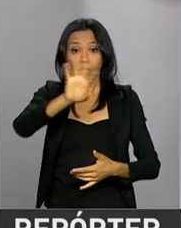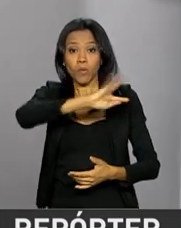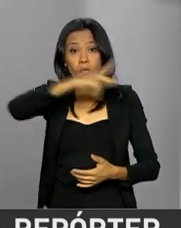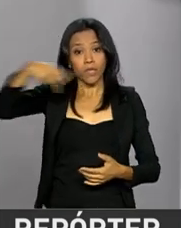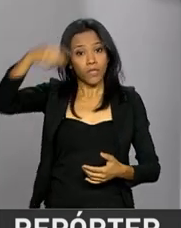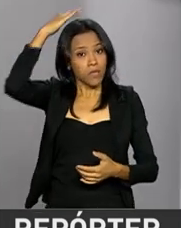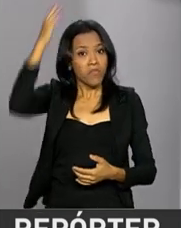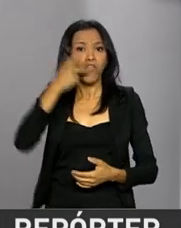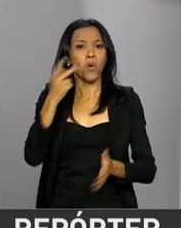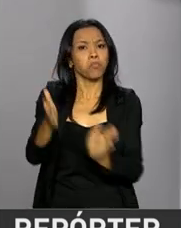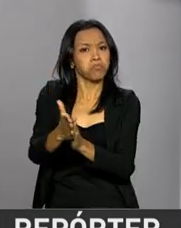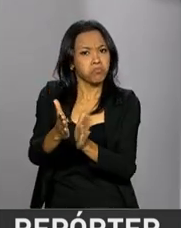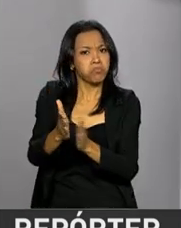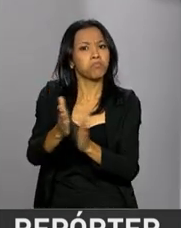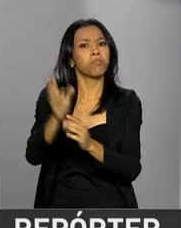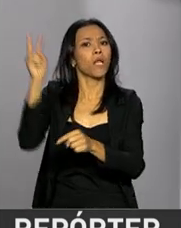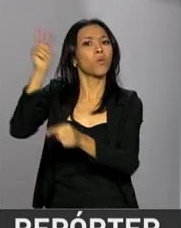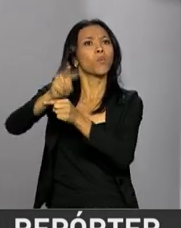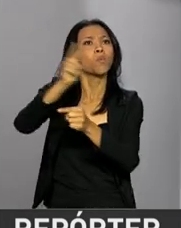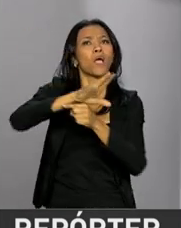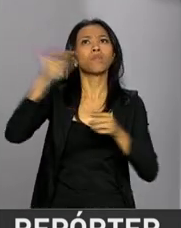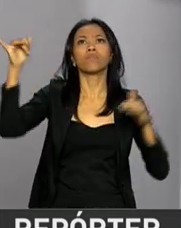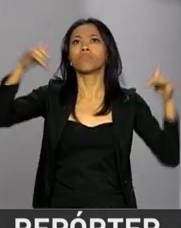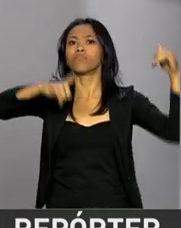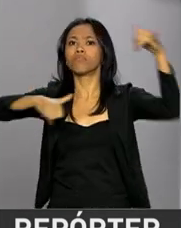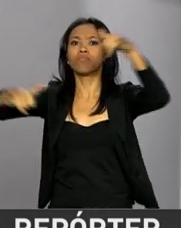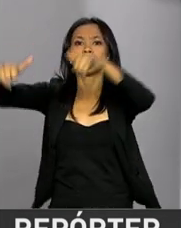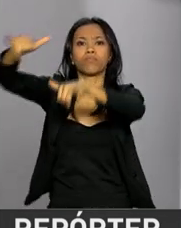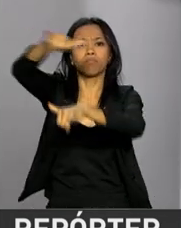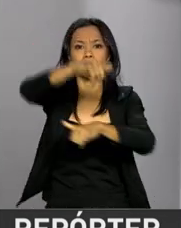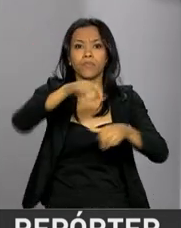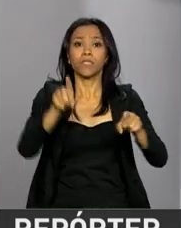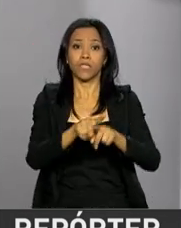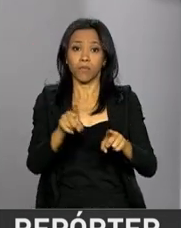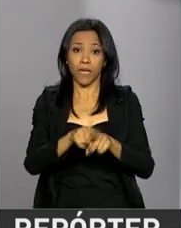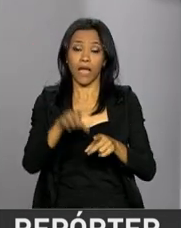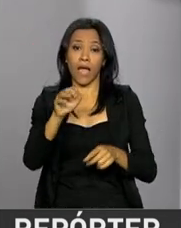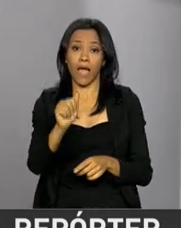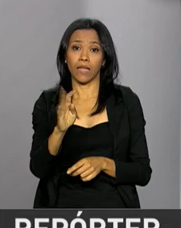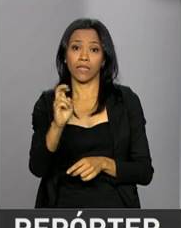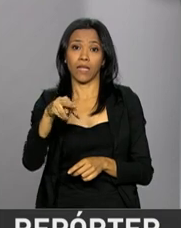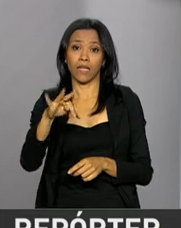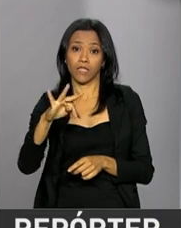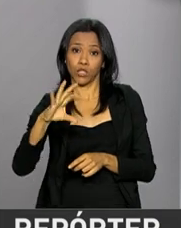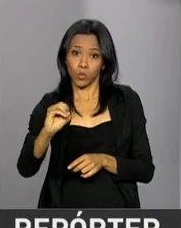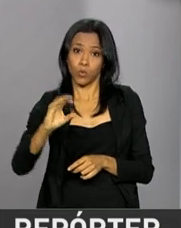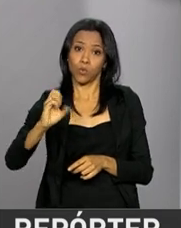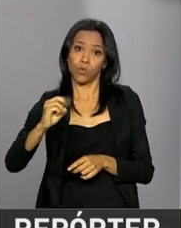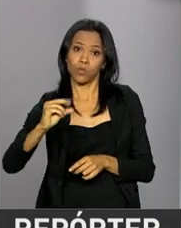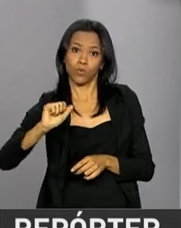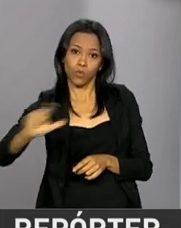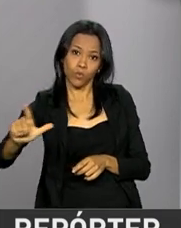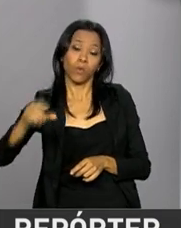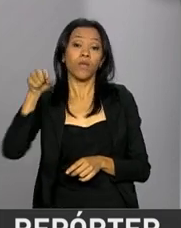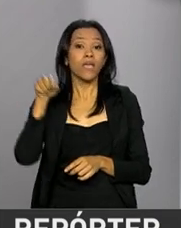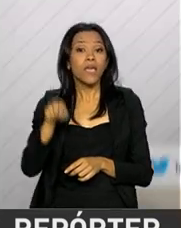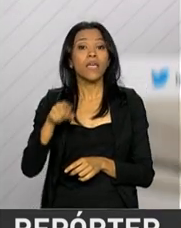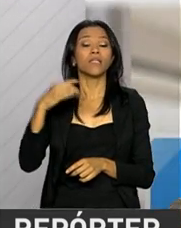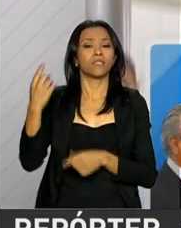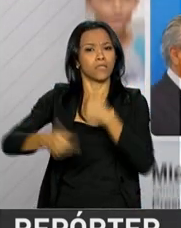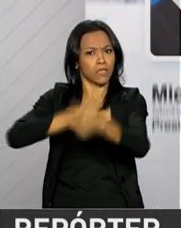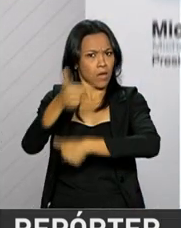fab na defesa do espaço aéreo brasileiro incluindo o atlântico sul o presidente lembrou também que eles cumprem uma função social